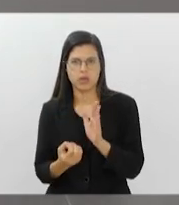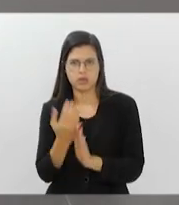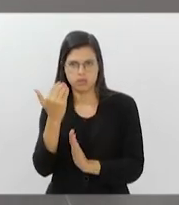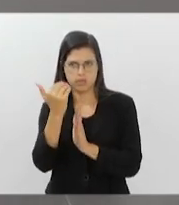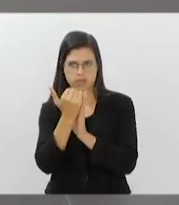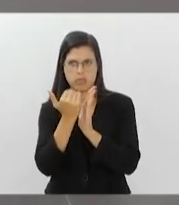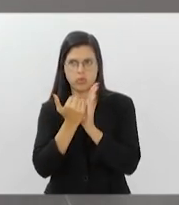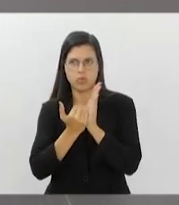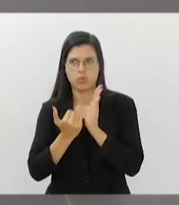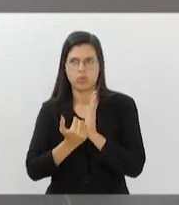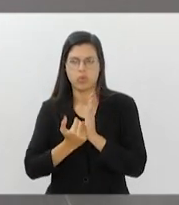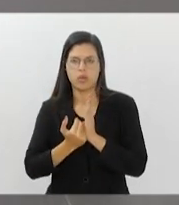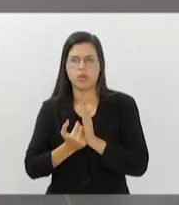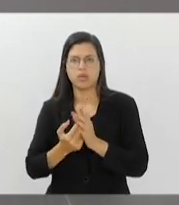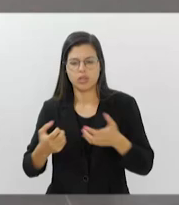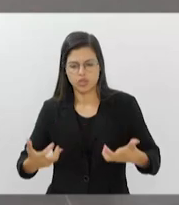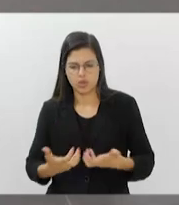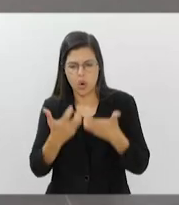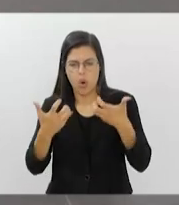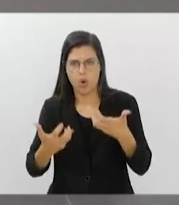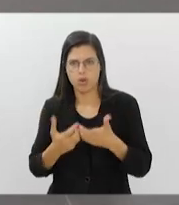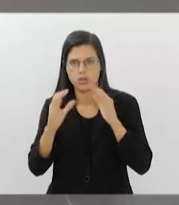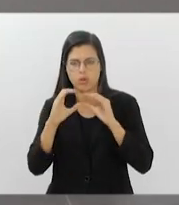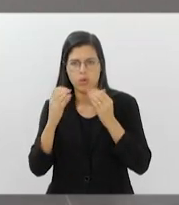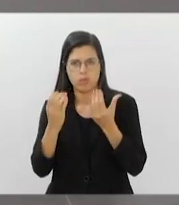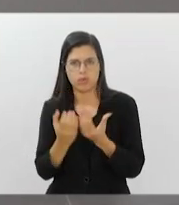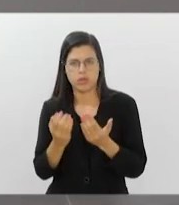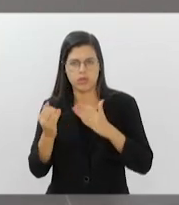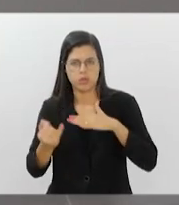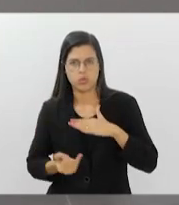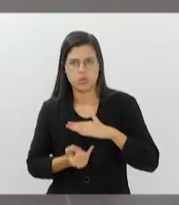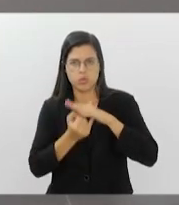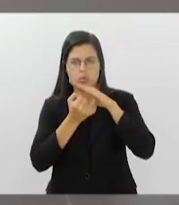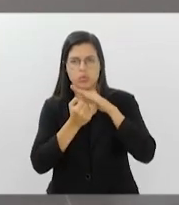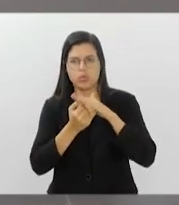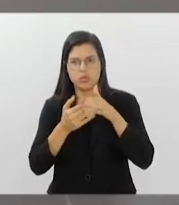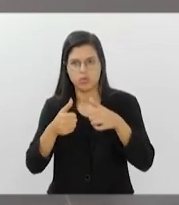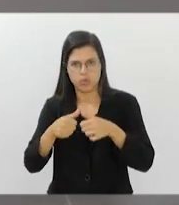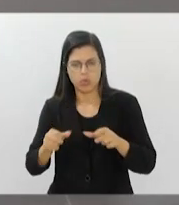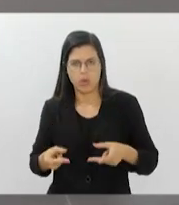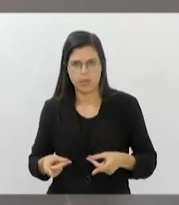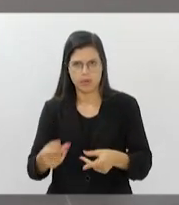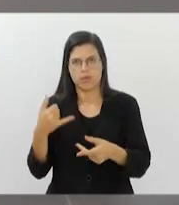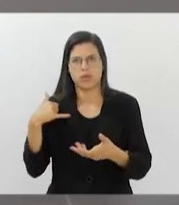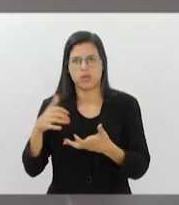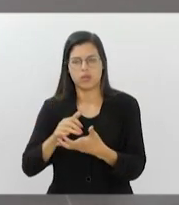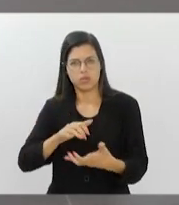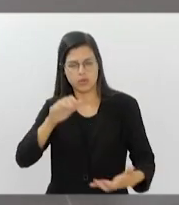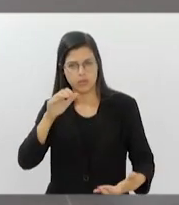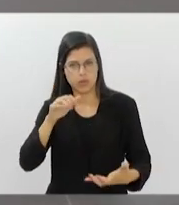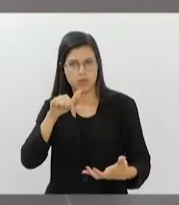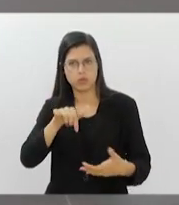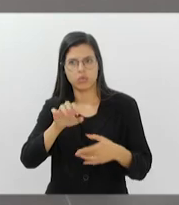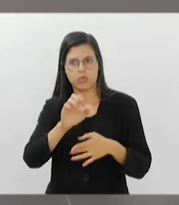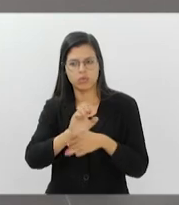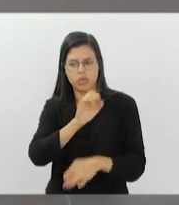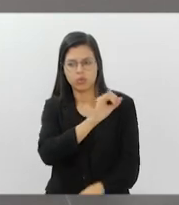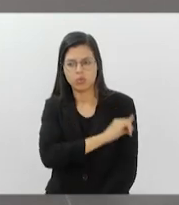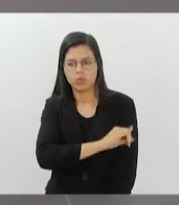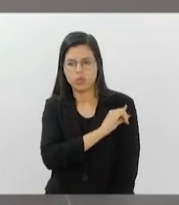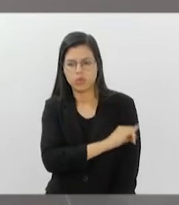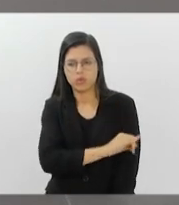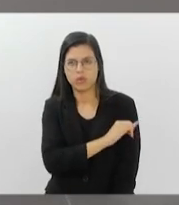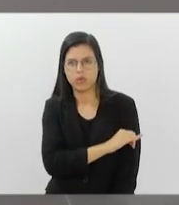programa de hortas comunitárias em instituições de longa permanência para idosos, IUPS, no âmbito do Estado do Rio de